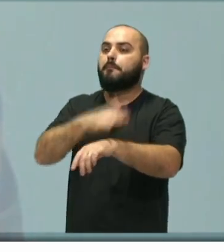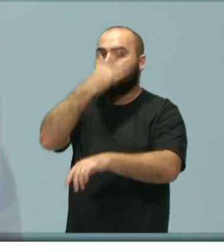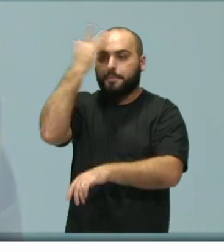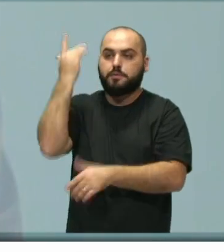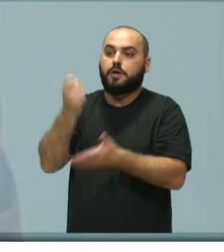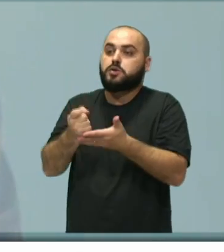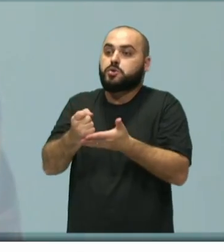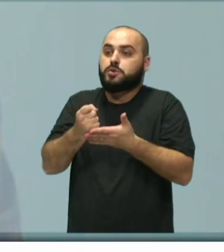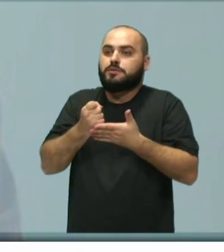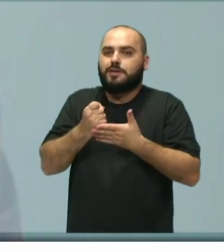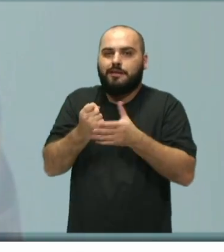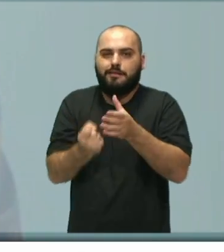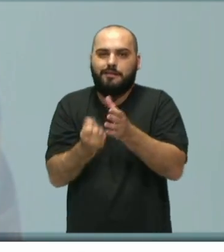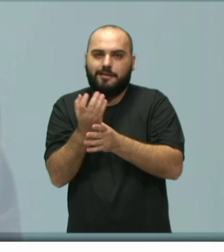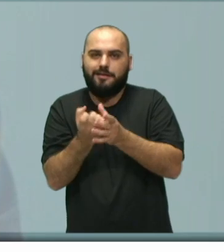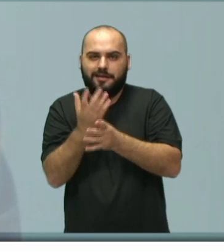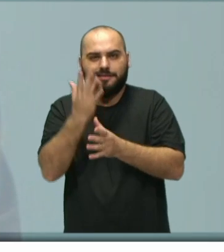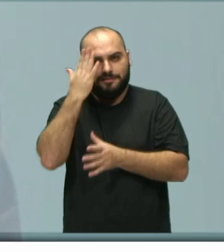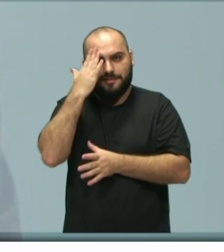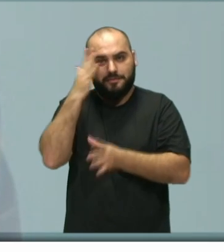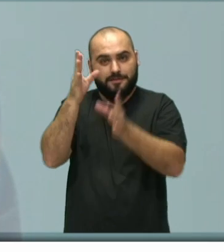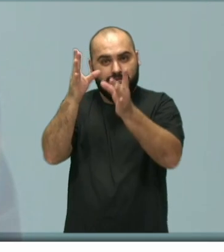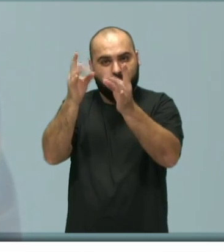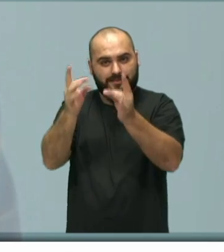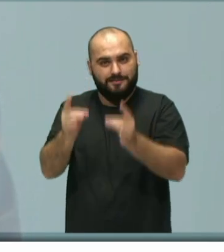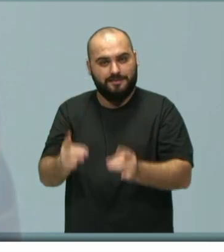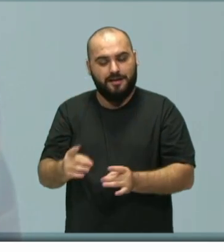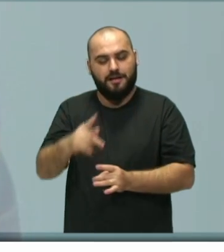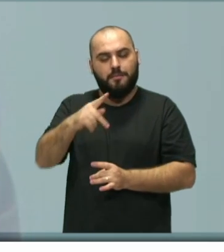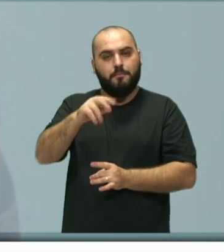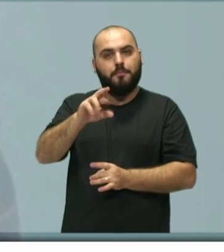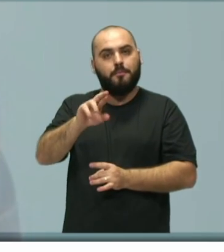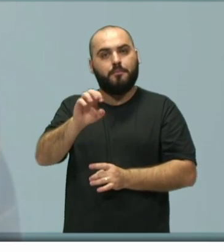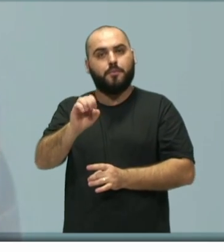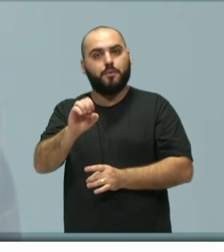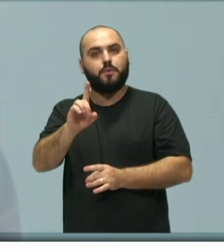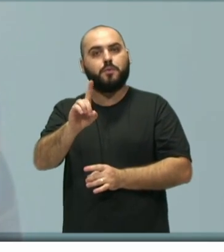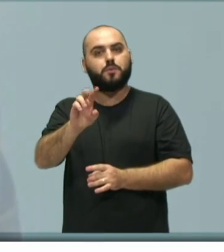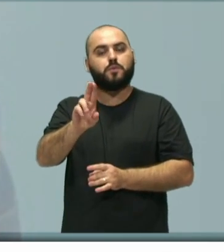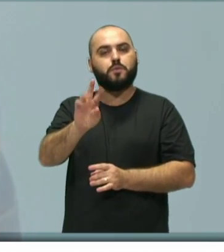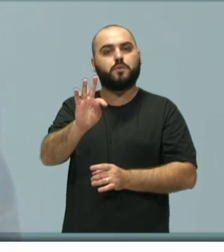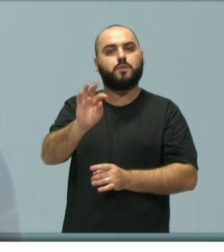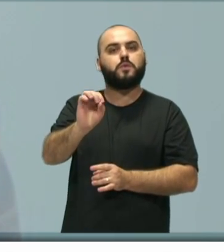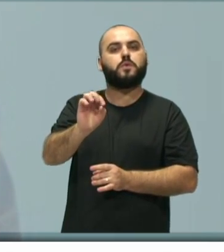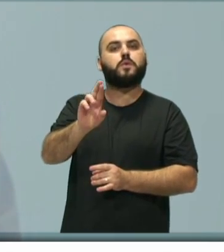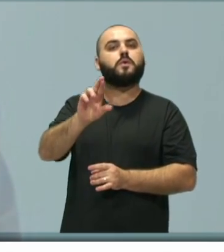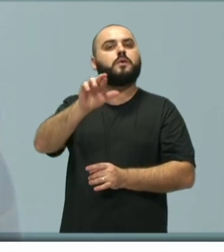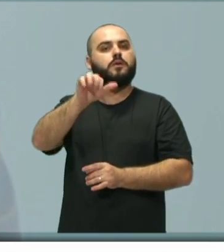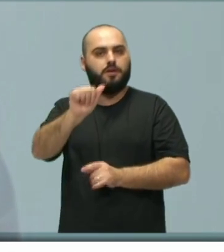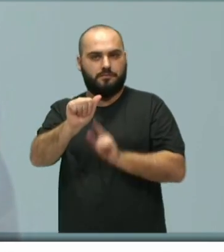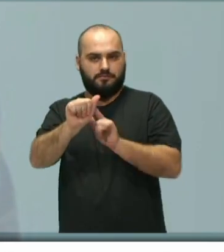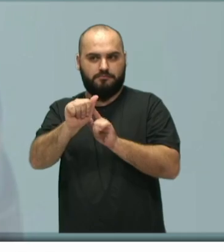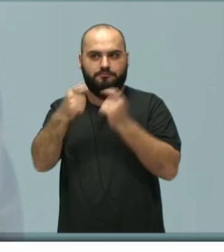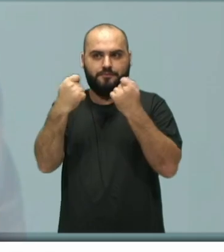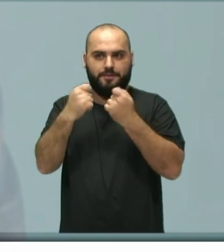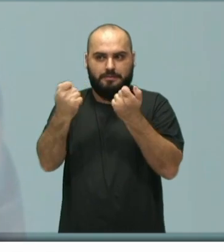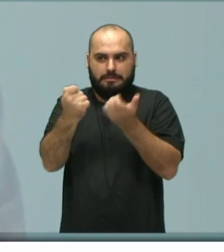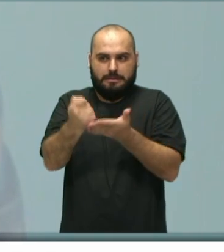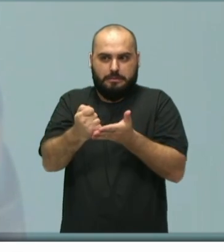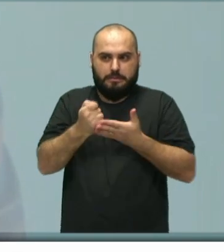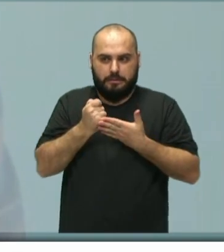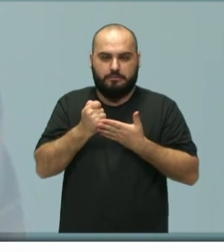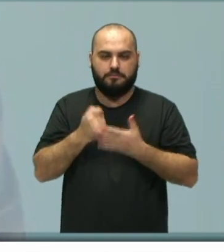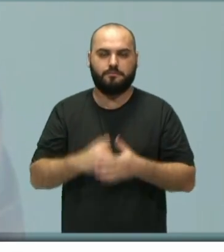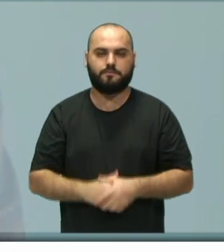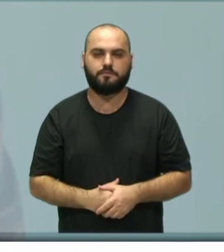detalhes assim que a importância de uma produtora cultural, né, um produtor cultural é enorme nesse momento. E aí